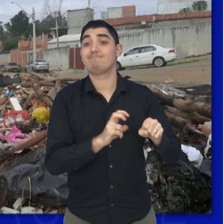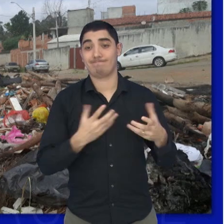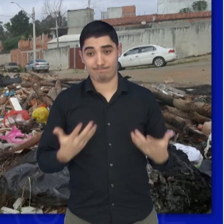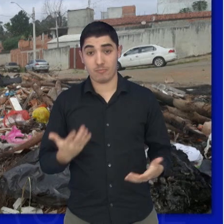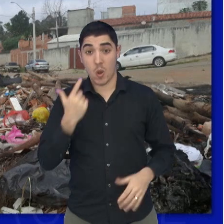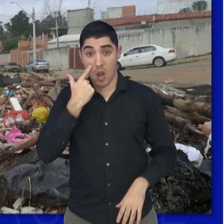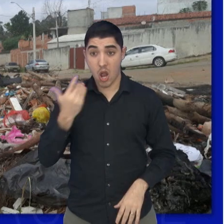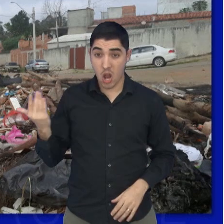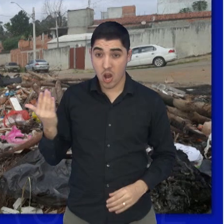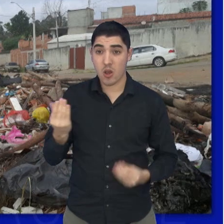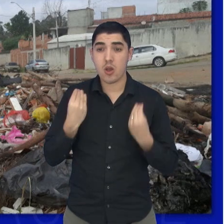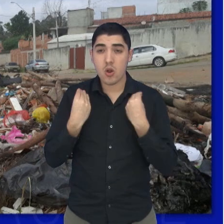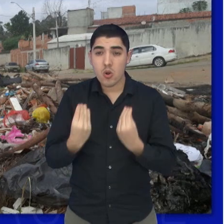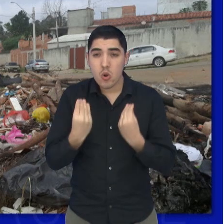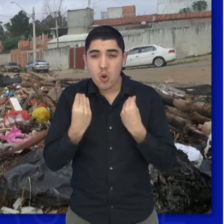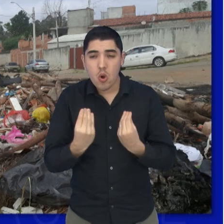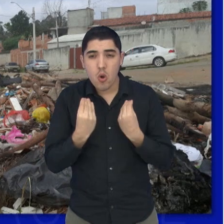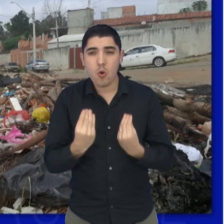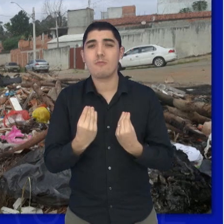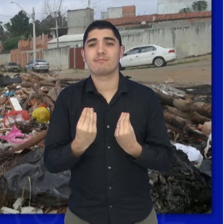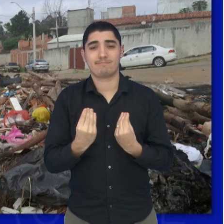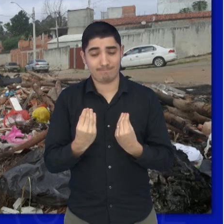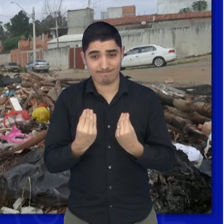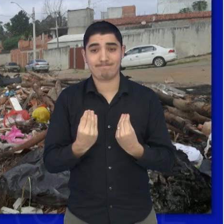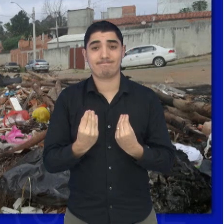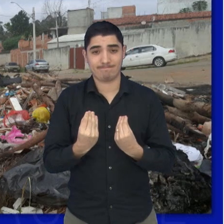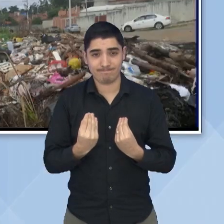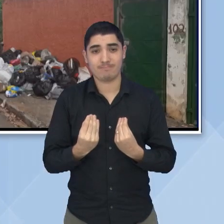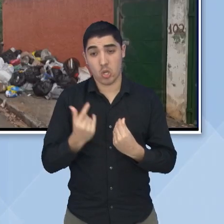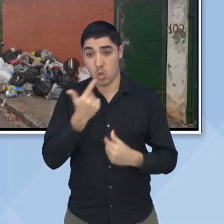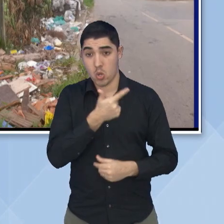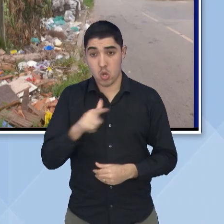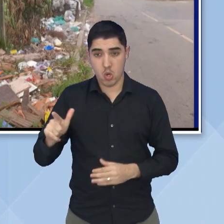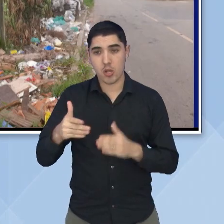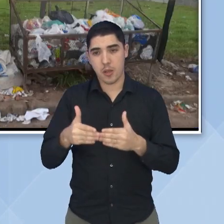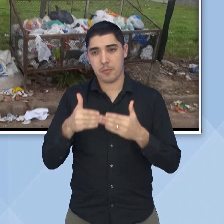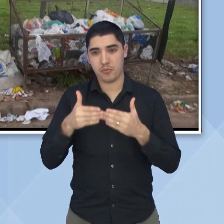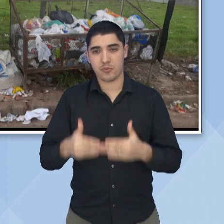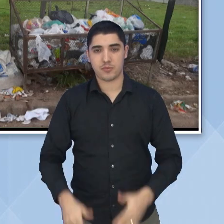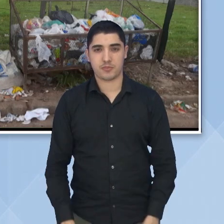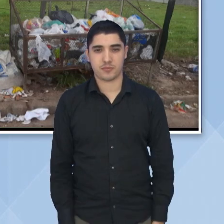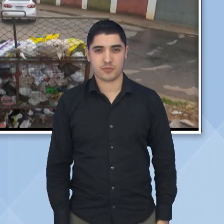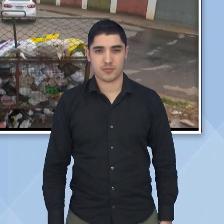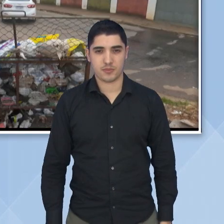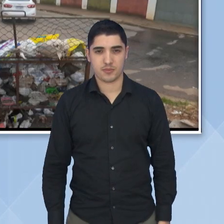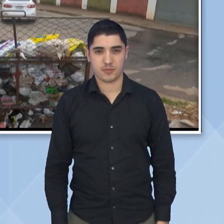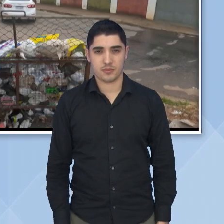Olha aqui se pode alguma coisa dessa. Por favor, a outra, Tiago.